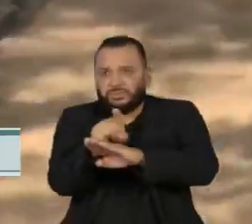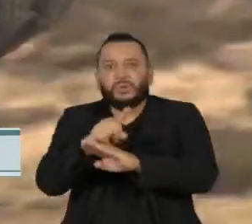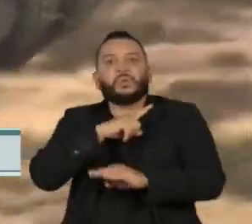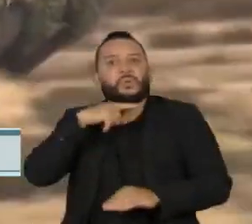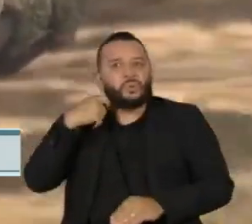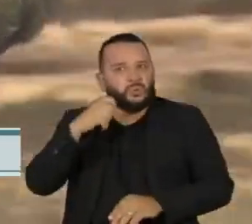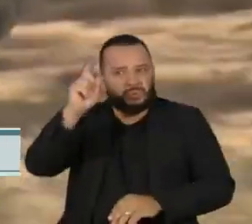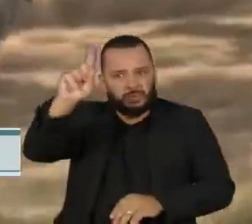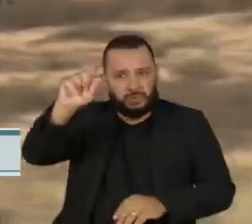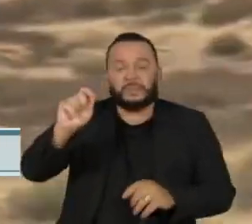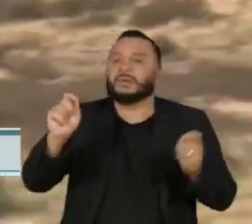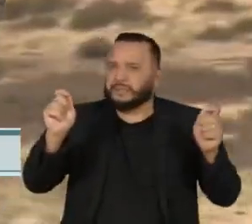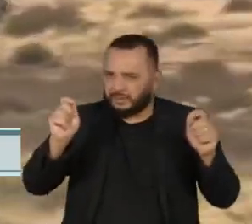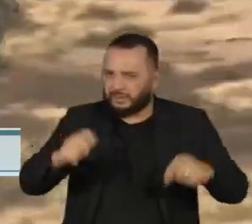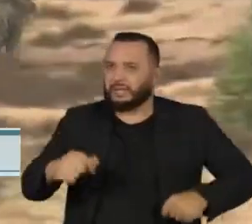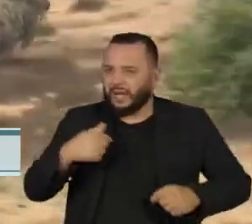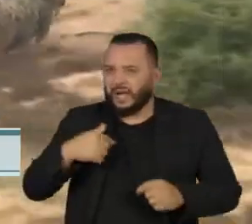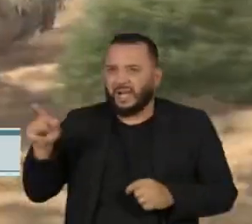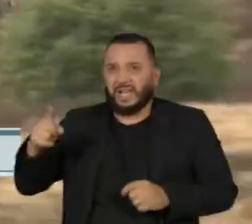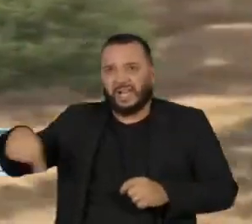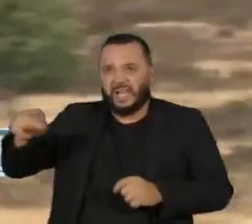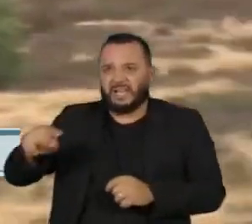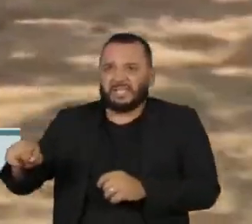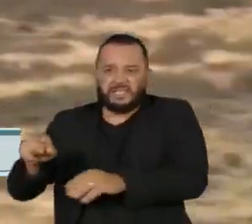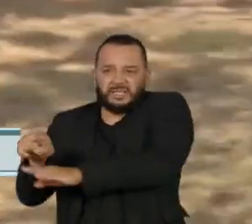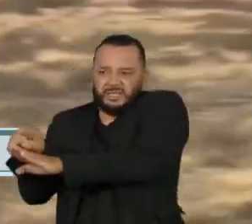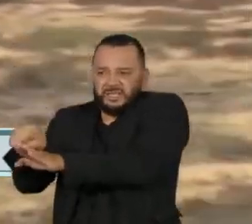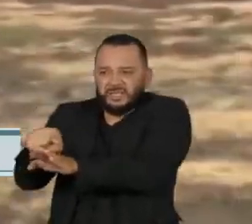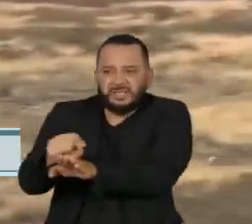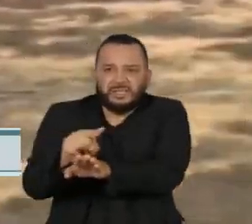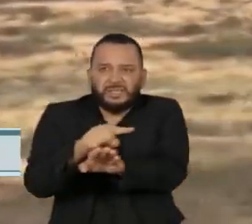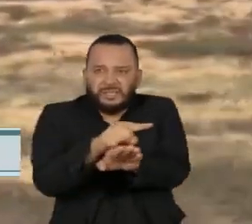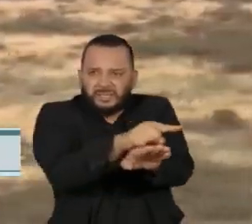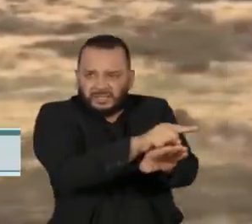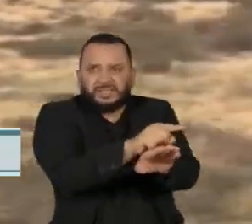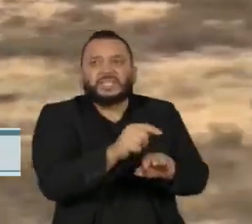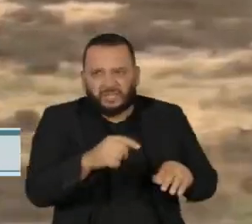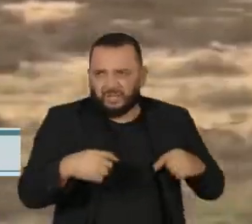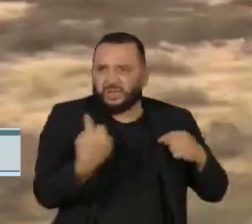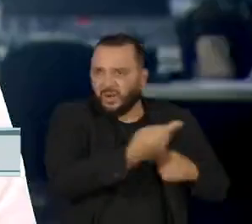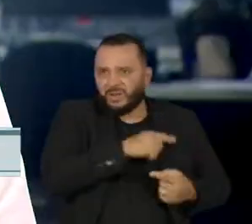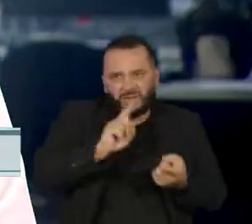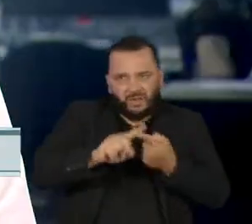mas tem como responder aos Leopards que Berlim mandará para Kiev.